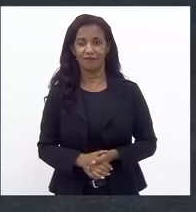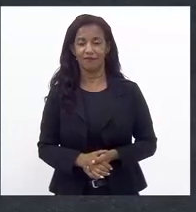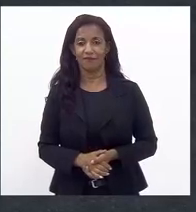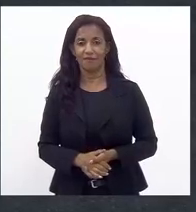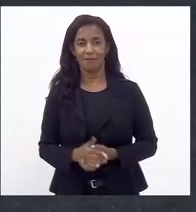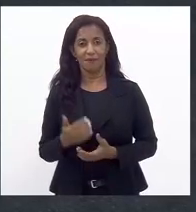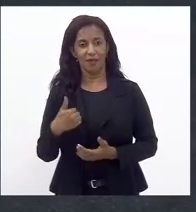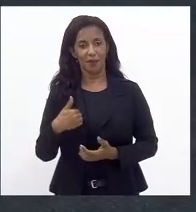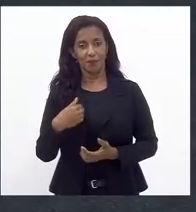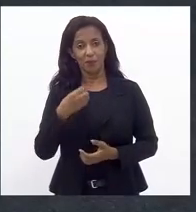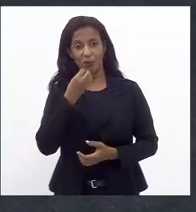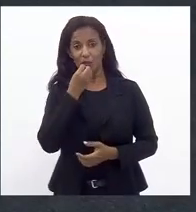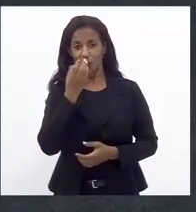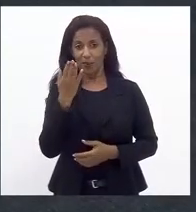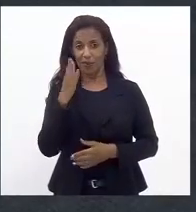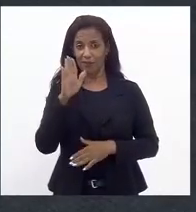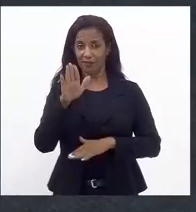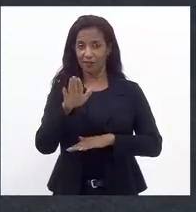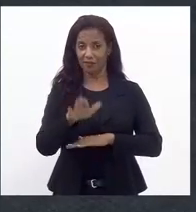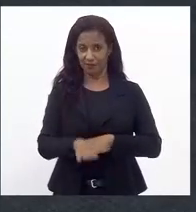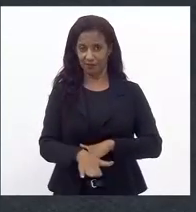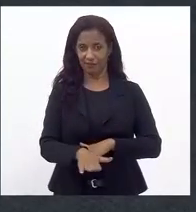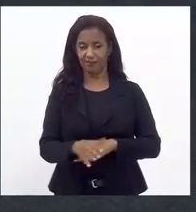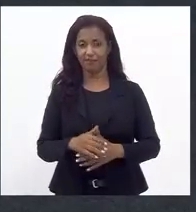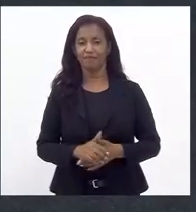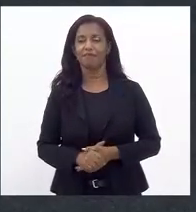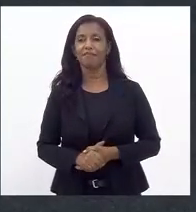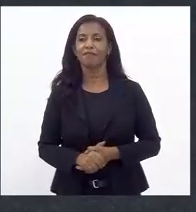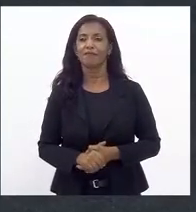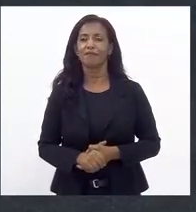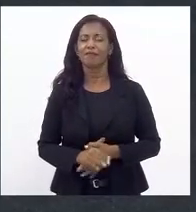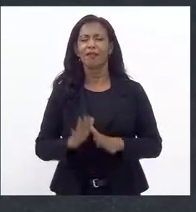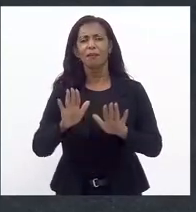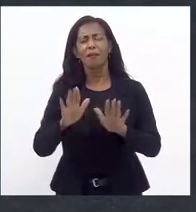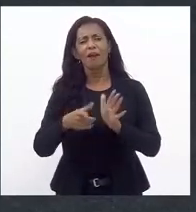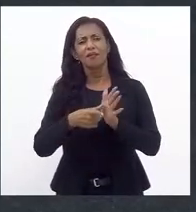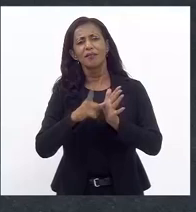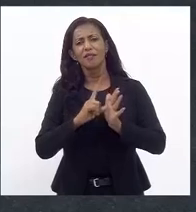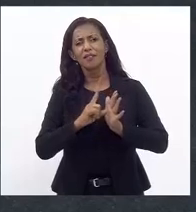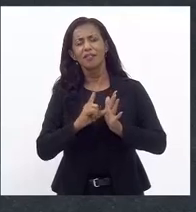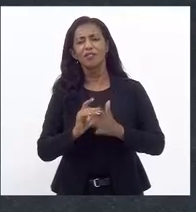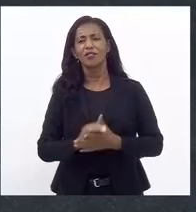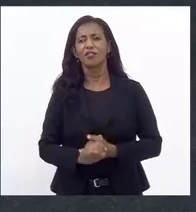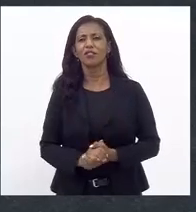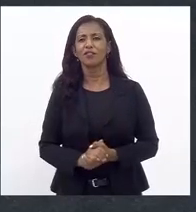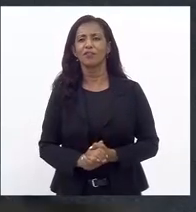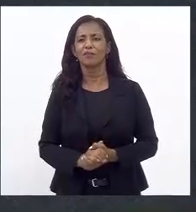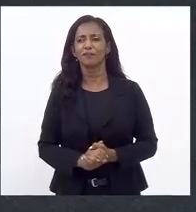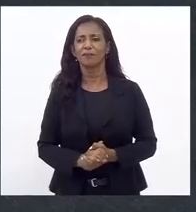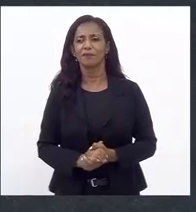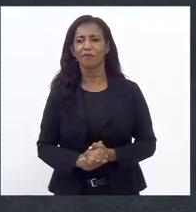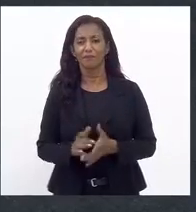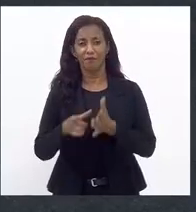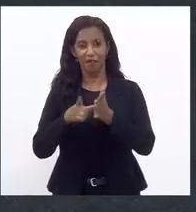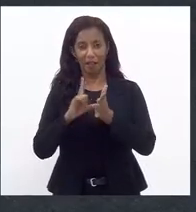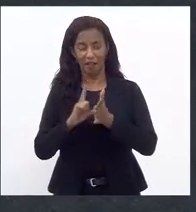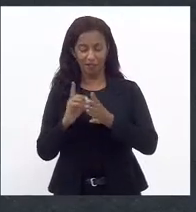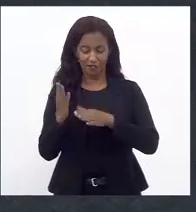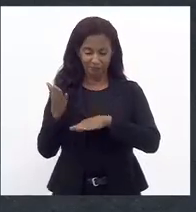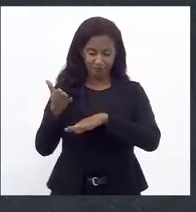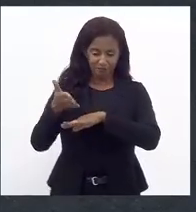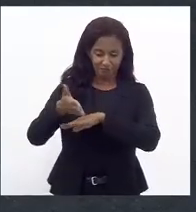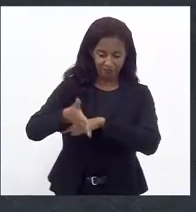o meu muito boa tarde é mas antes de ir e antes de